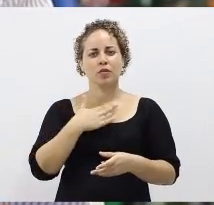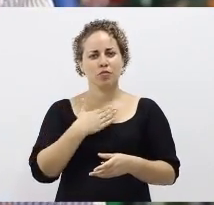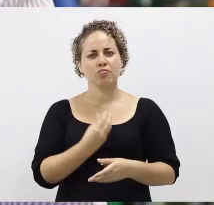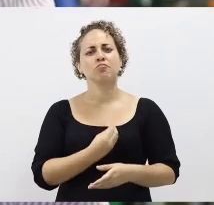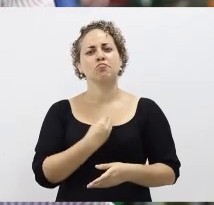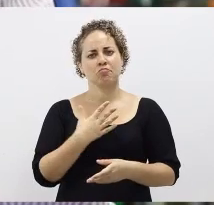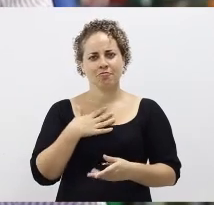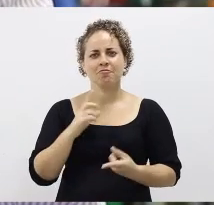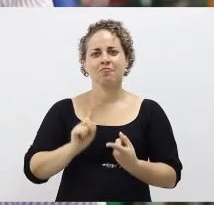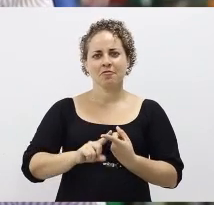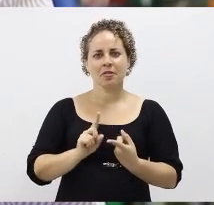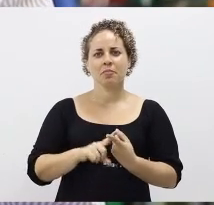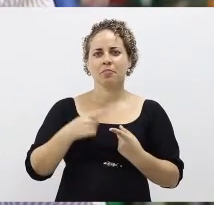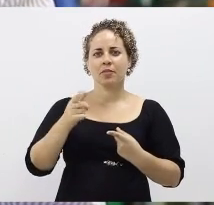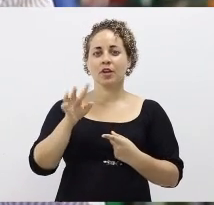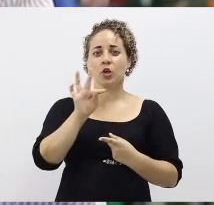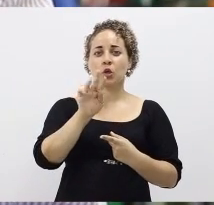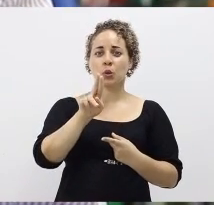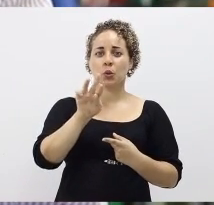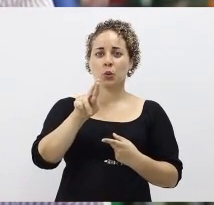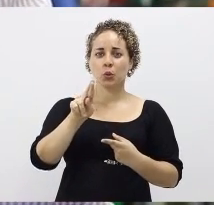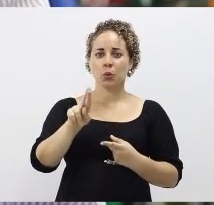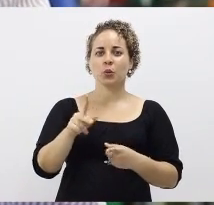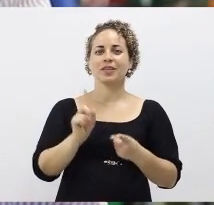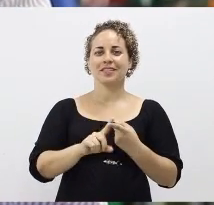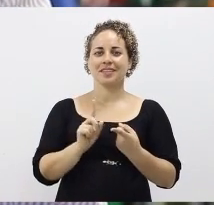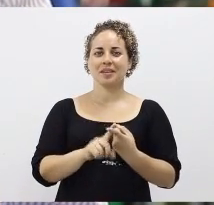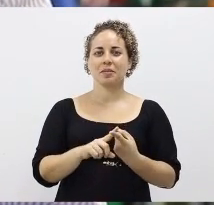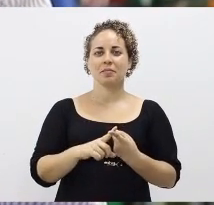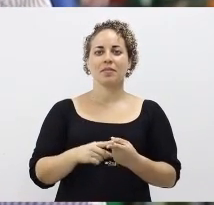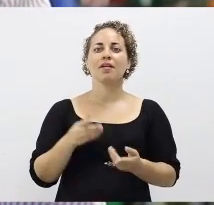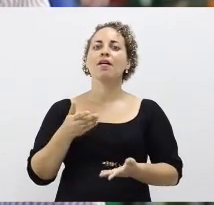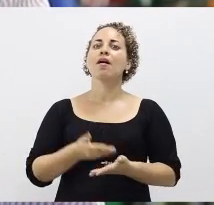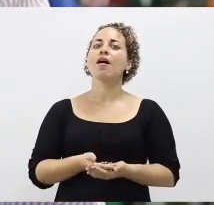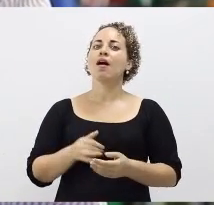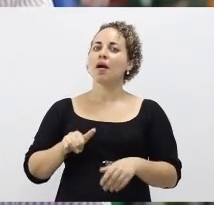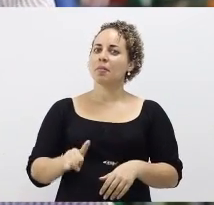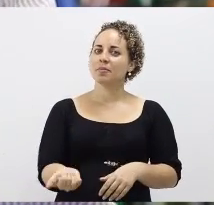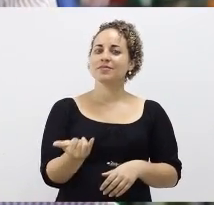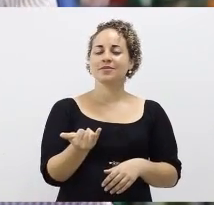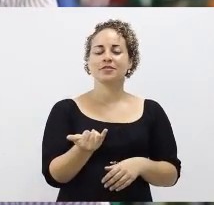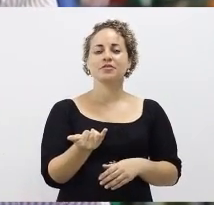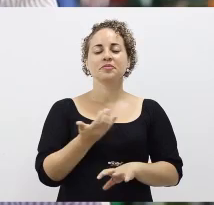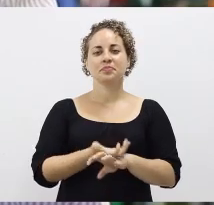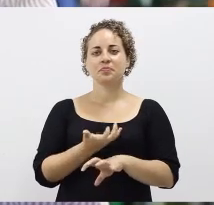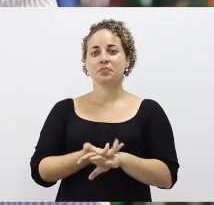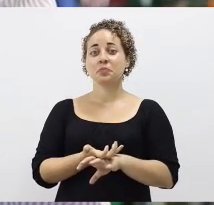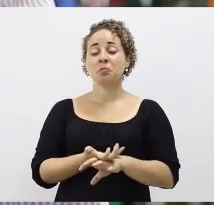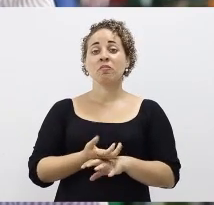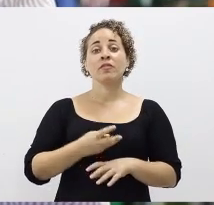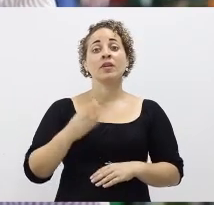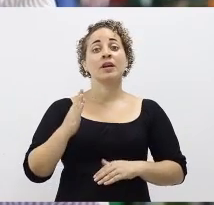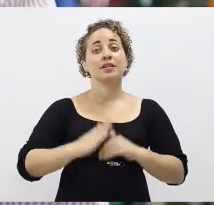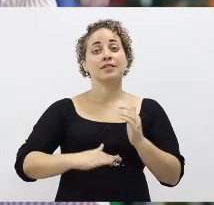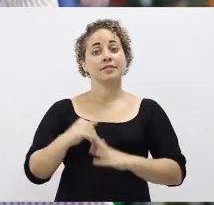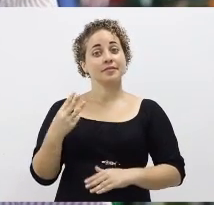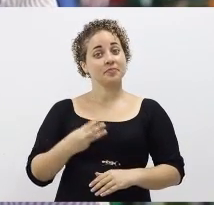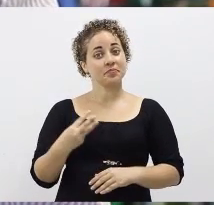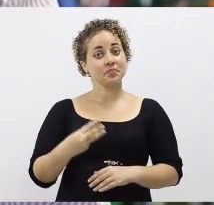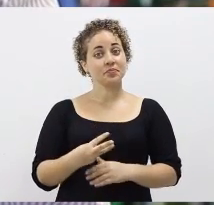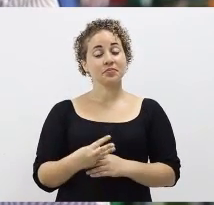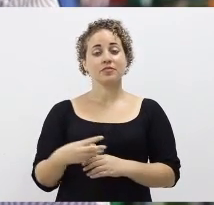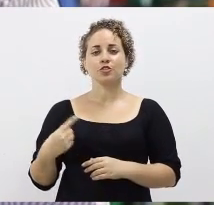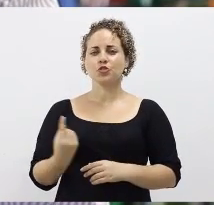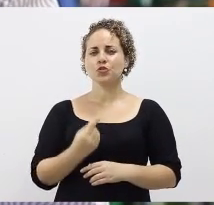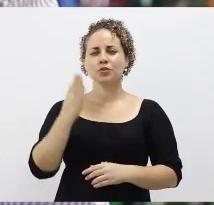nossos tutores. Sejam todos bem-vindos e aproveitem bastante essa disciplina. Essa competência, número 3,